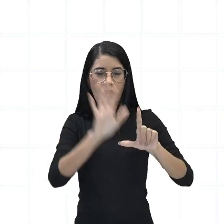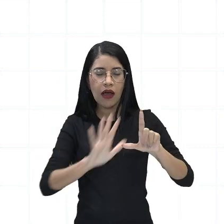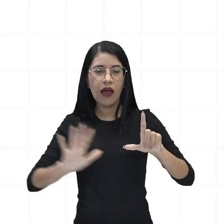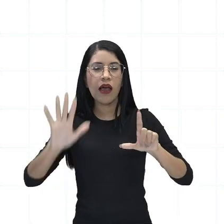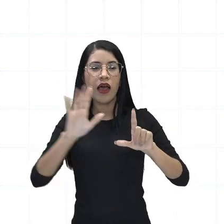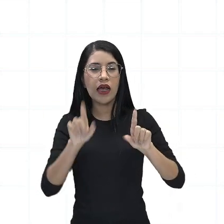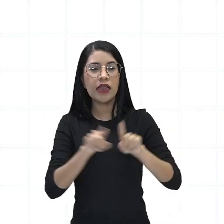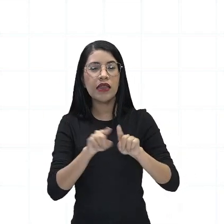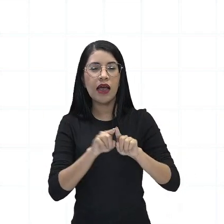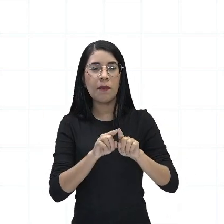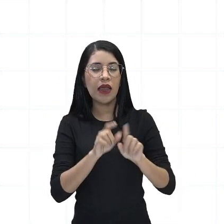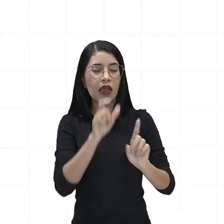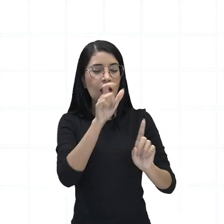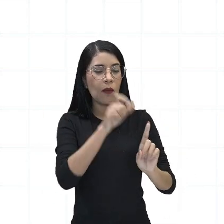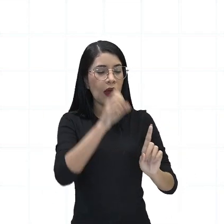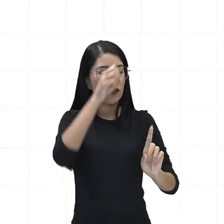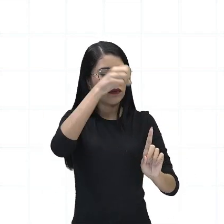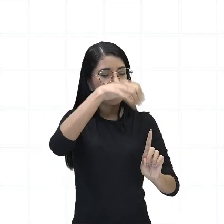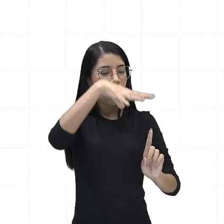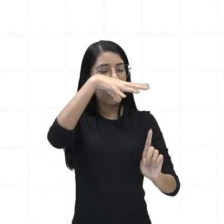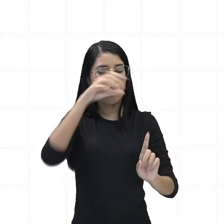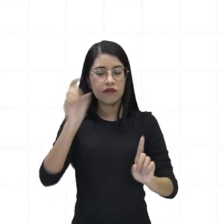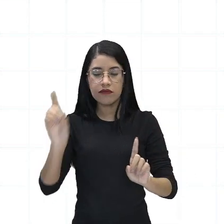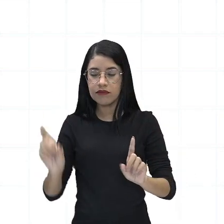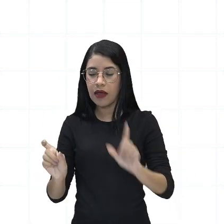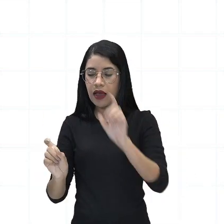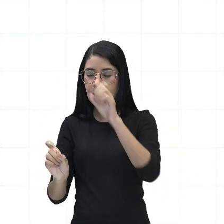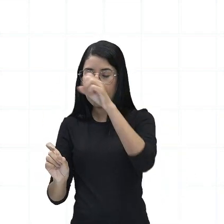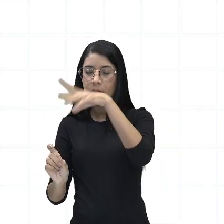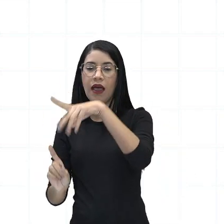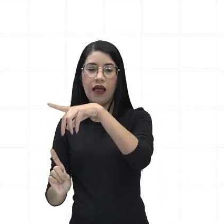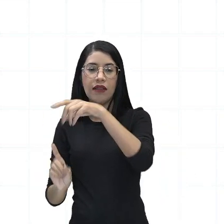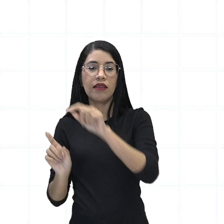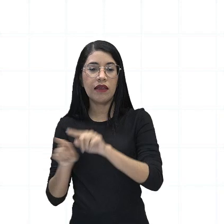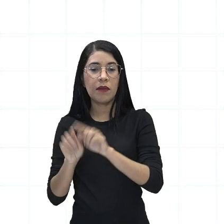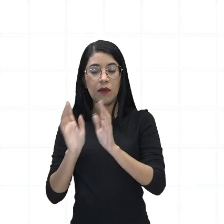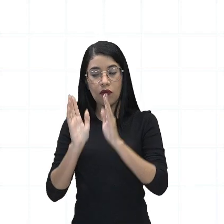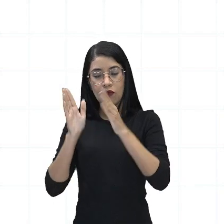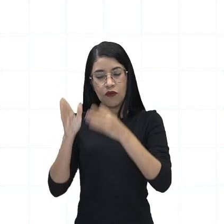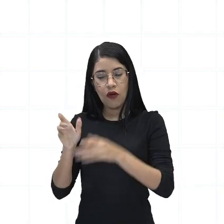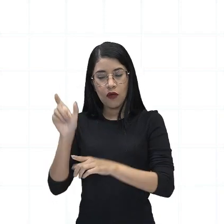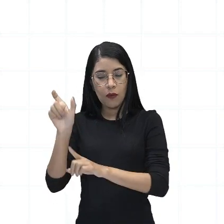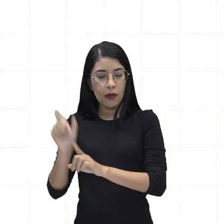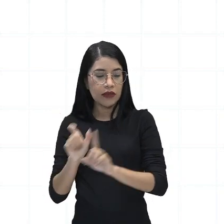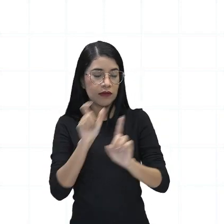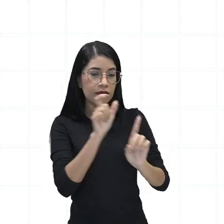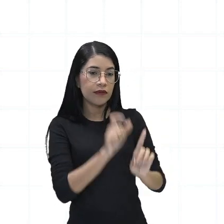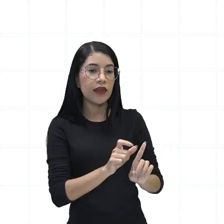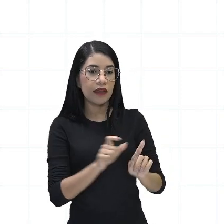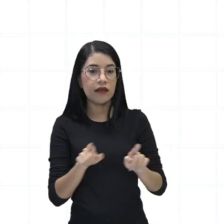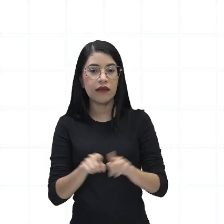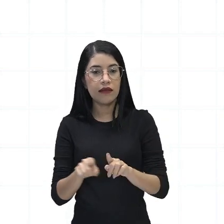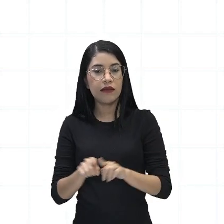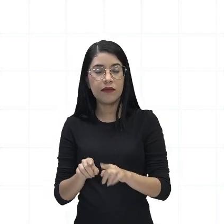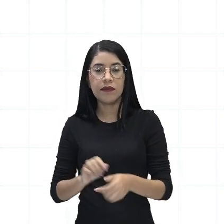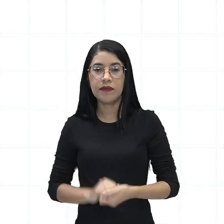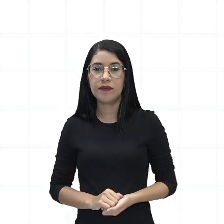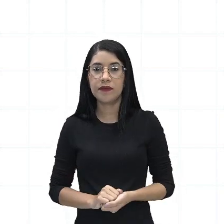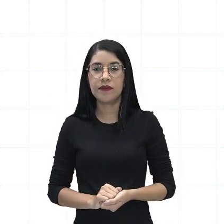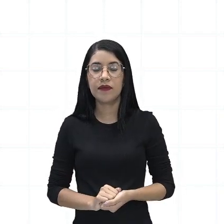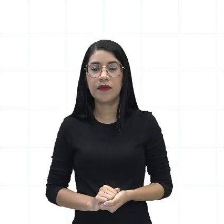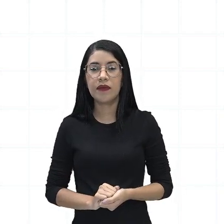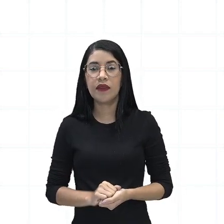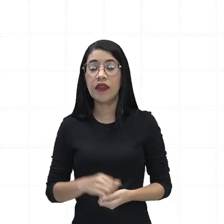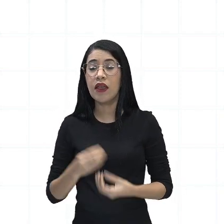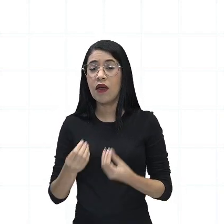cênicos, definir o clima e direcionar a atenção do público durante uma produção teatral. Ela